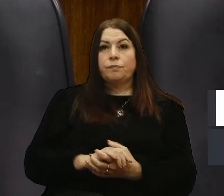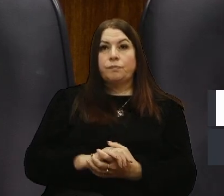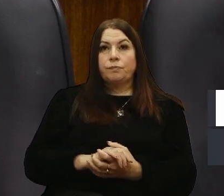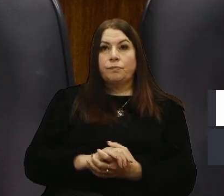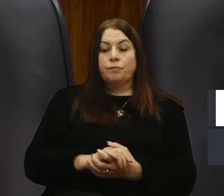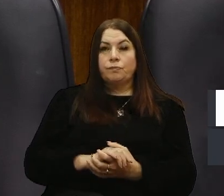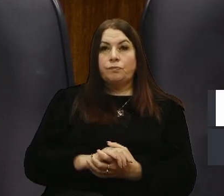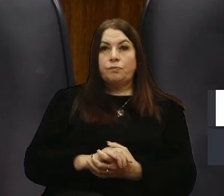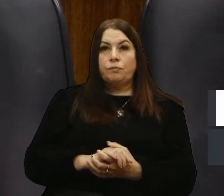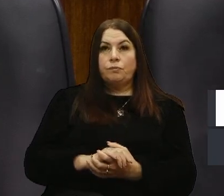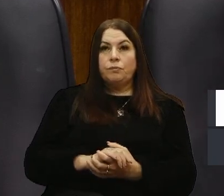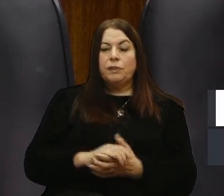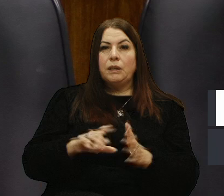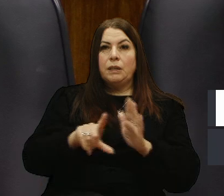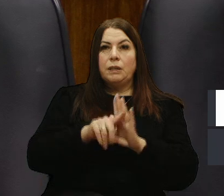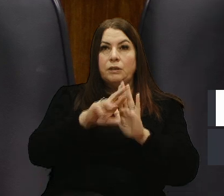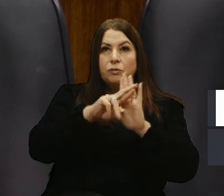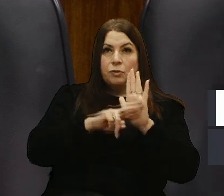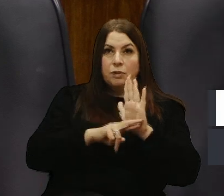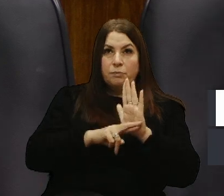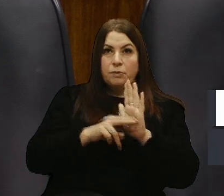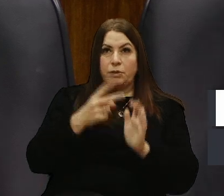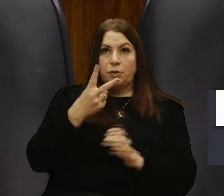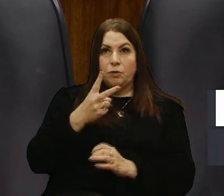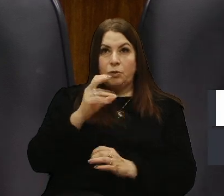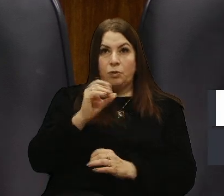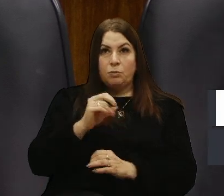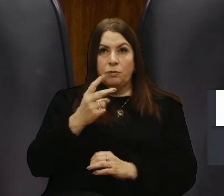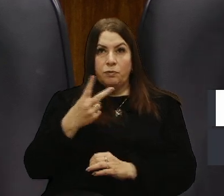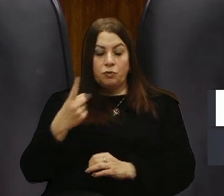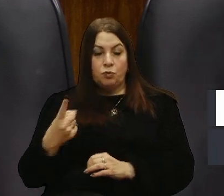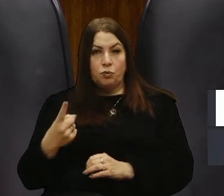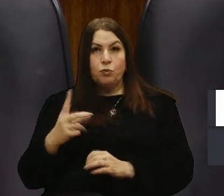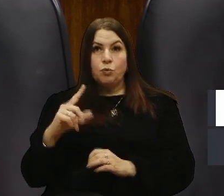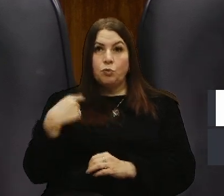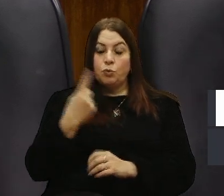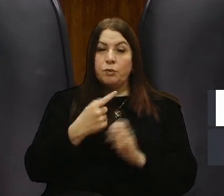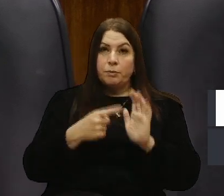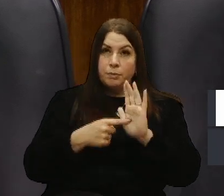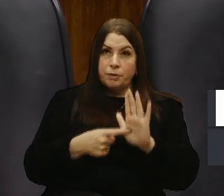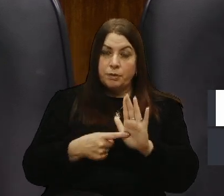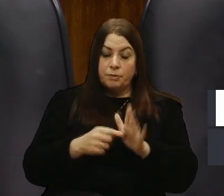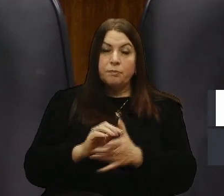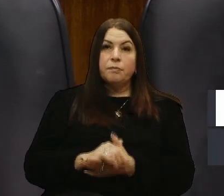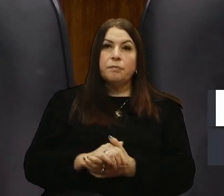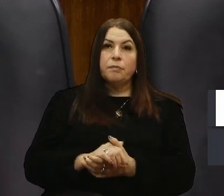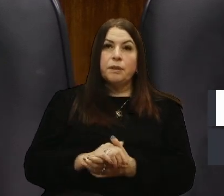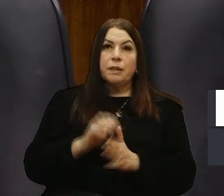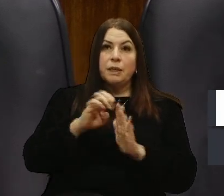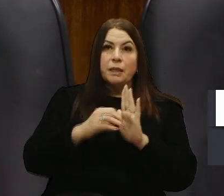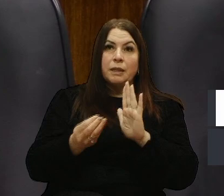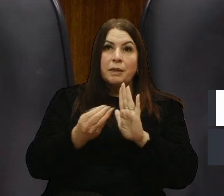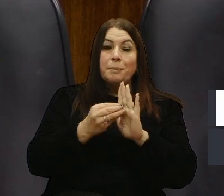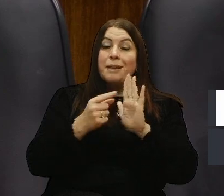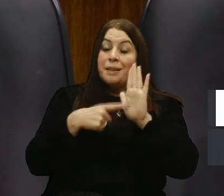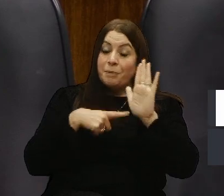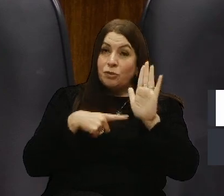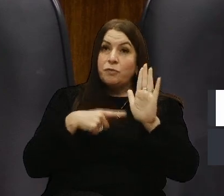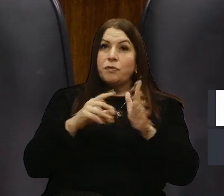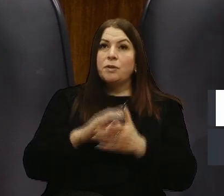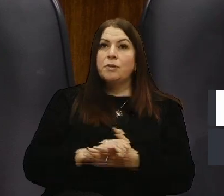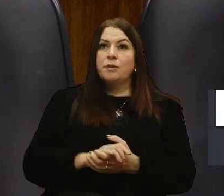na Lei de Diretriz Orçamentária de 2021, nós apresentamos a emenda para que tivesse